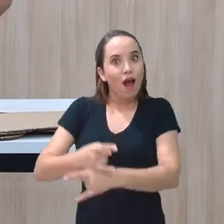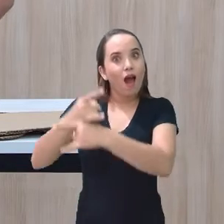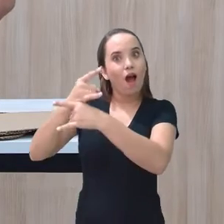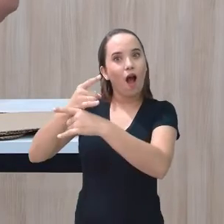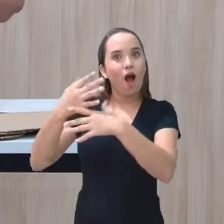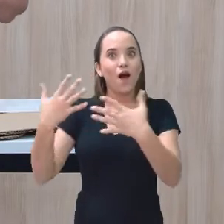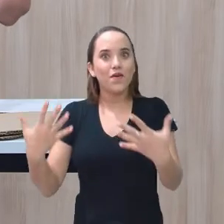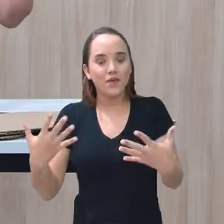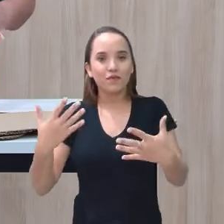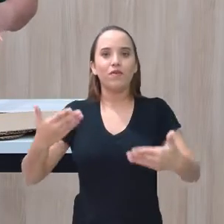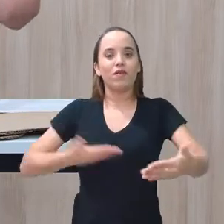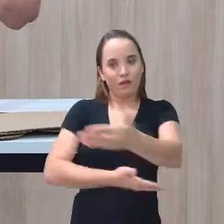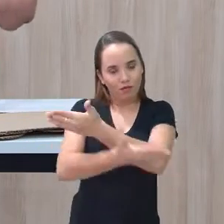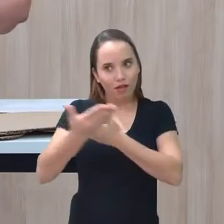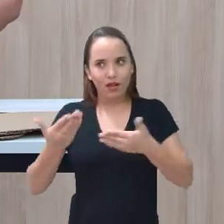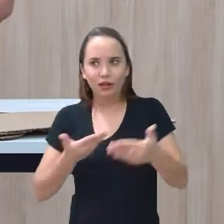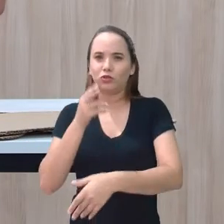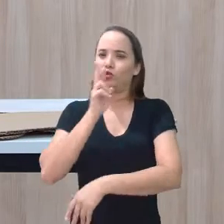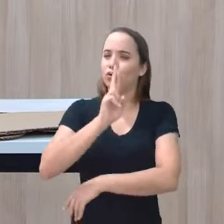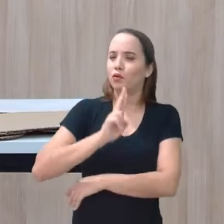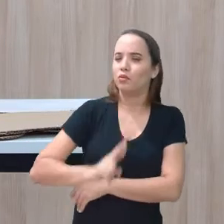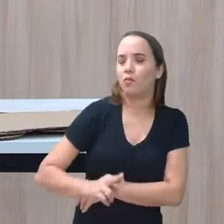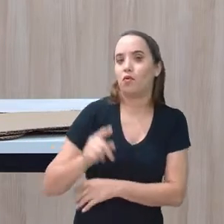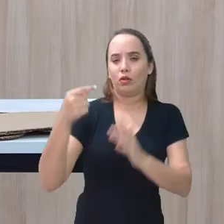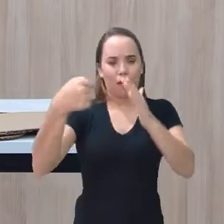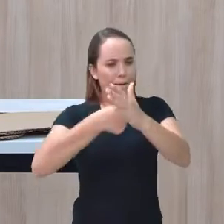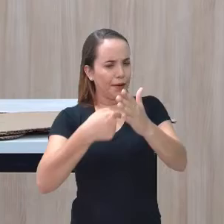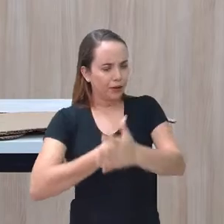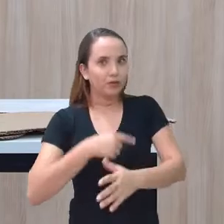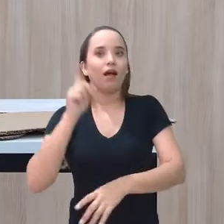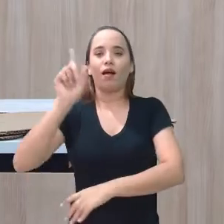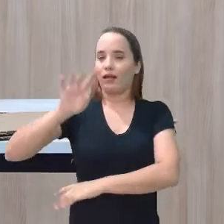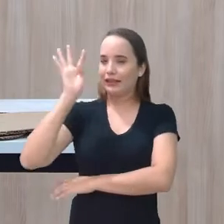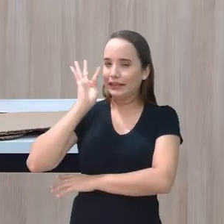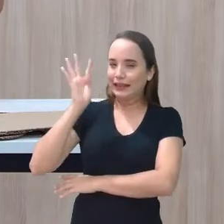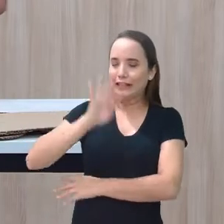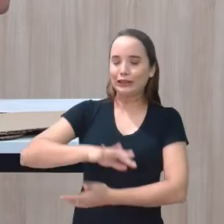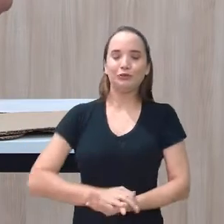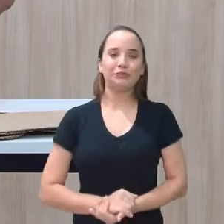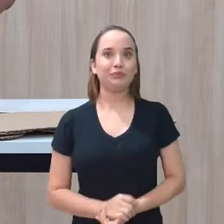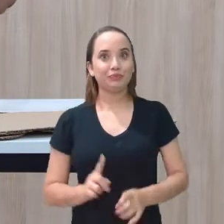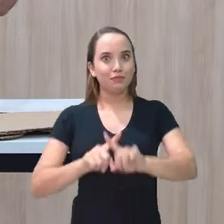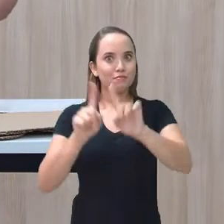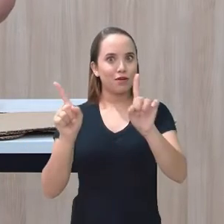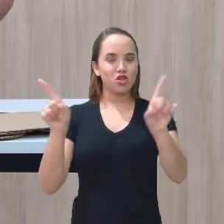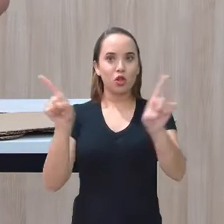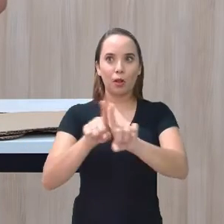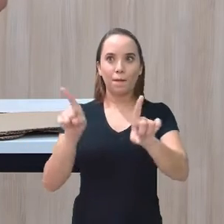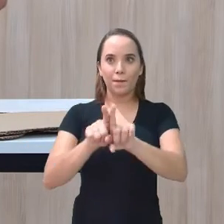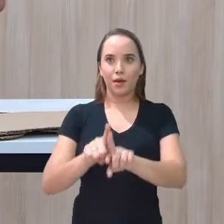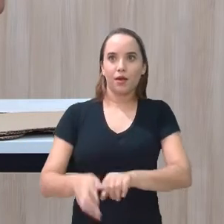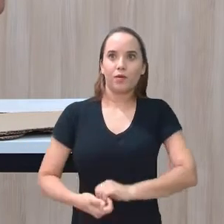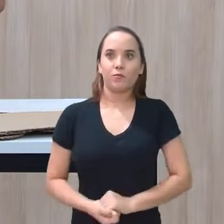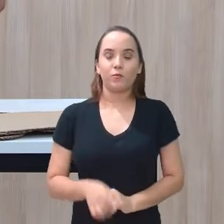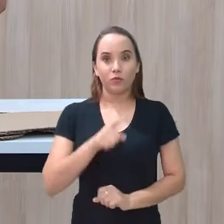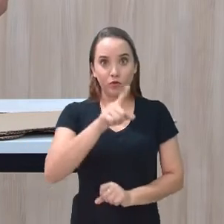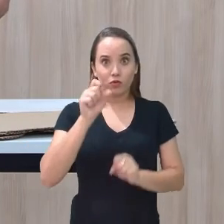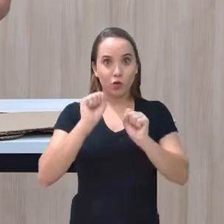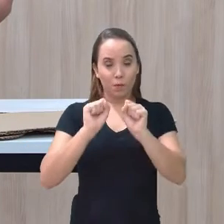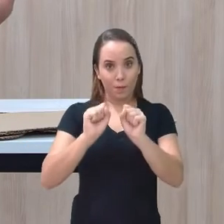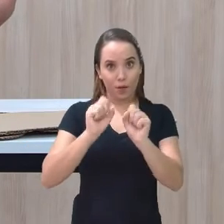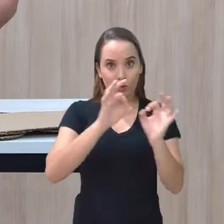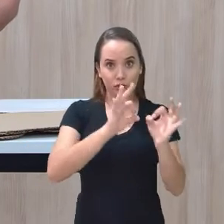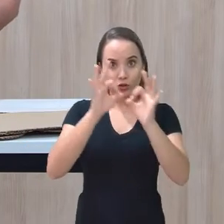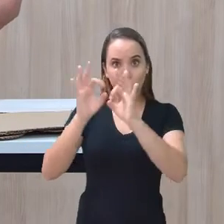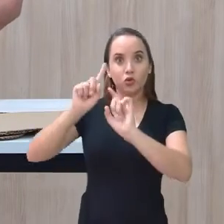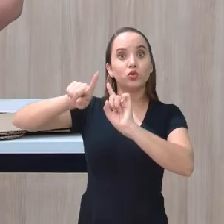Interagir conosco, responder, fazer perguntas, é bem legal. Mas também vocês poderão assistir essa